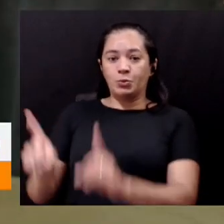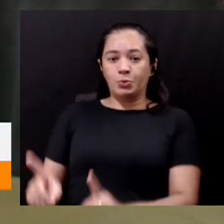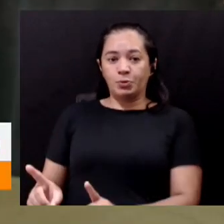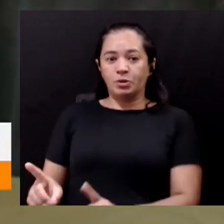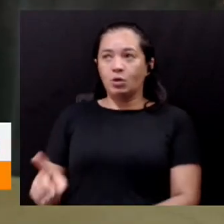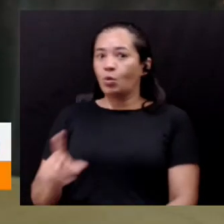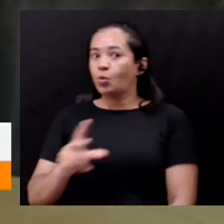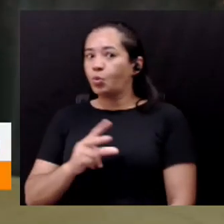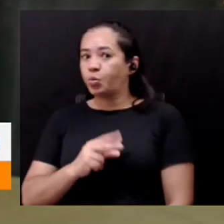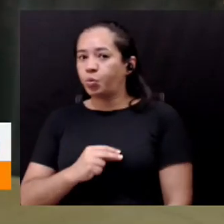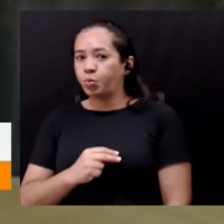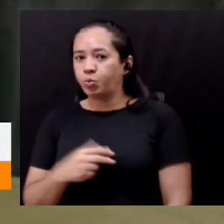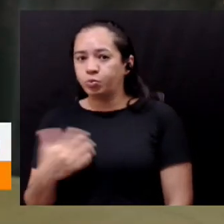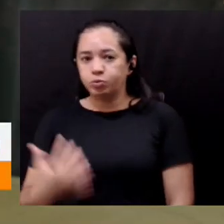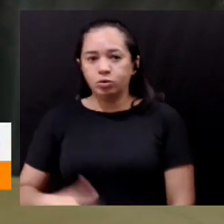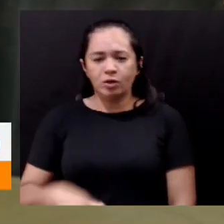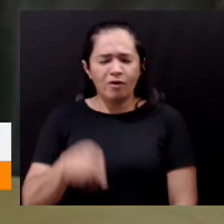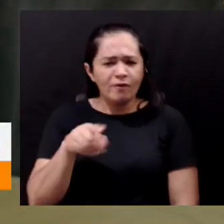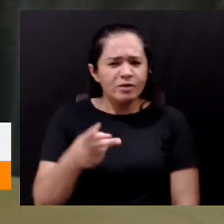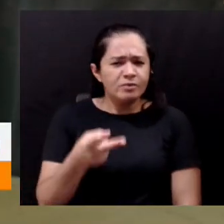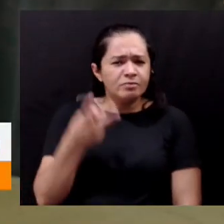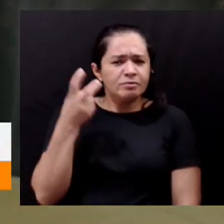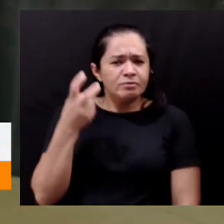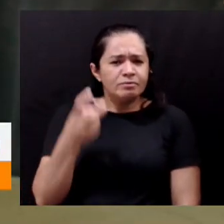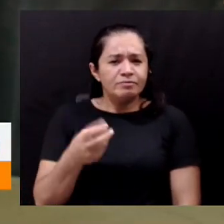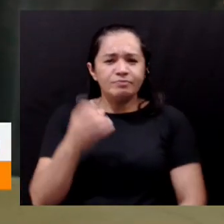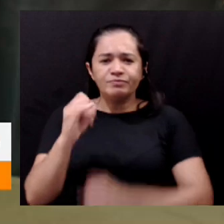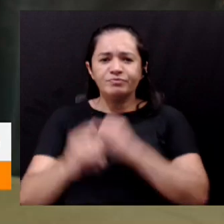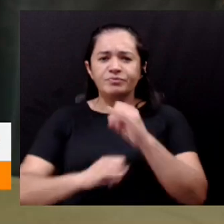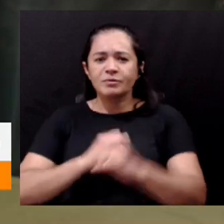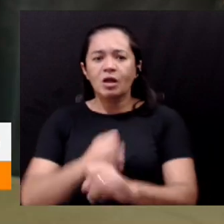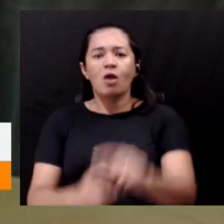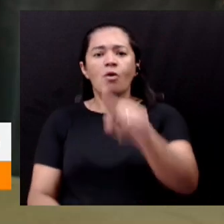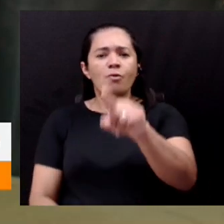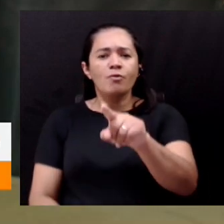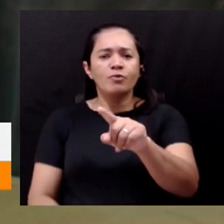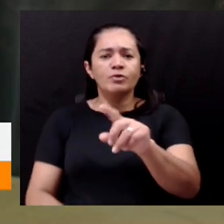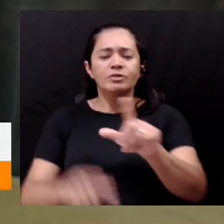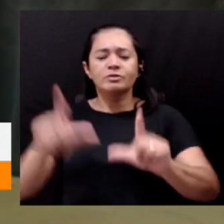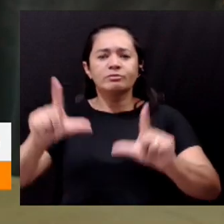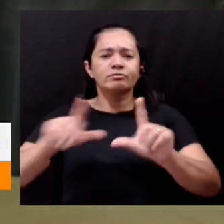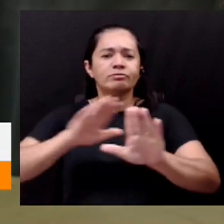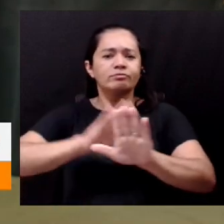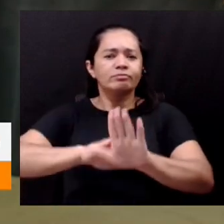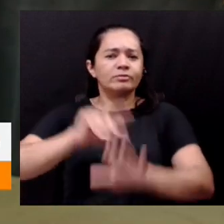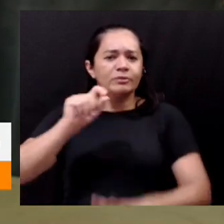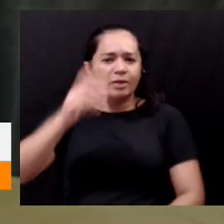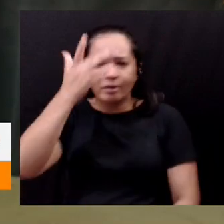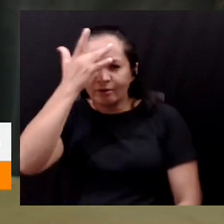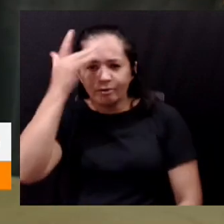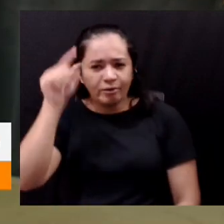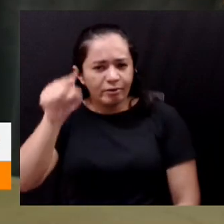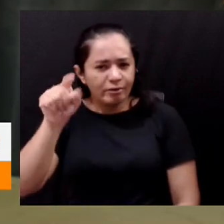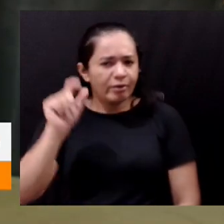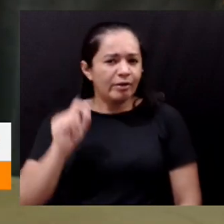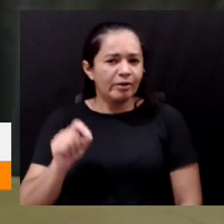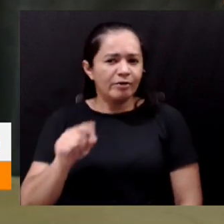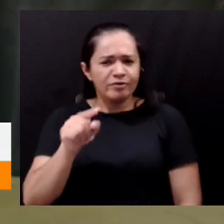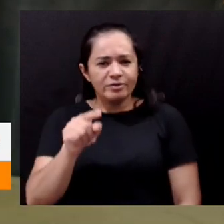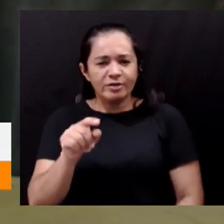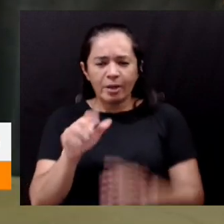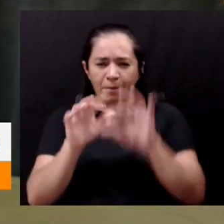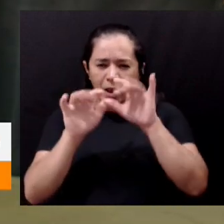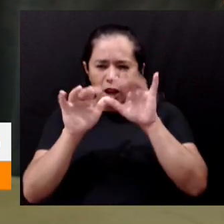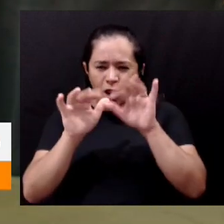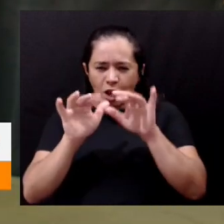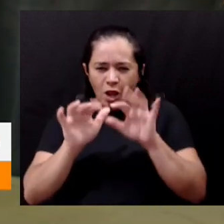isso. Você está vendo, né, a internet. Quem é você por trás da tela? Já parou para pensar? Você é daqueles que escreve, escreve, escreve, depois apaga,